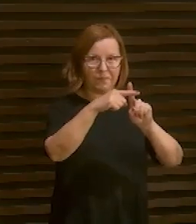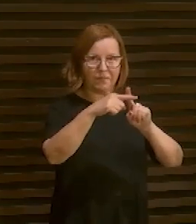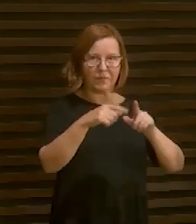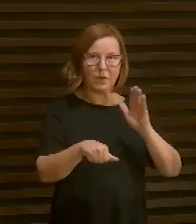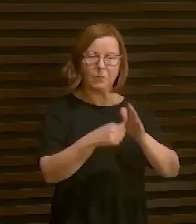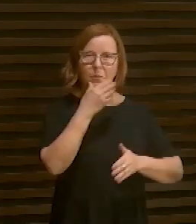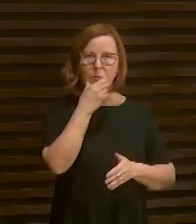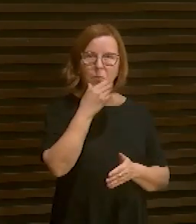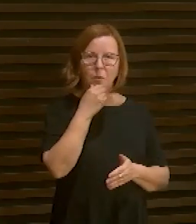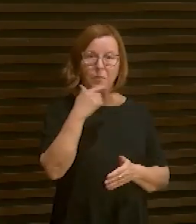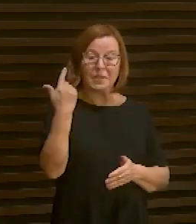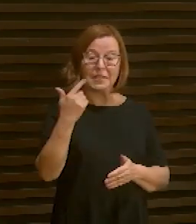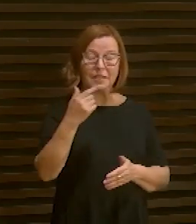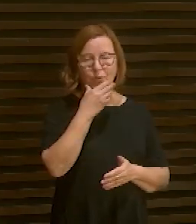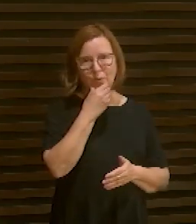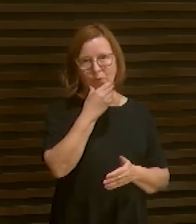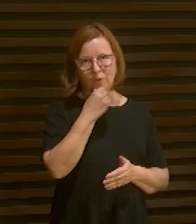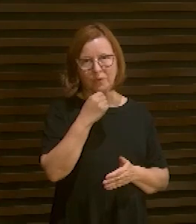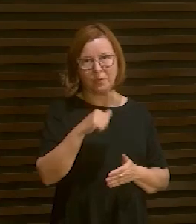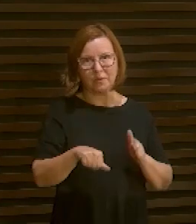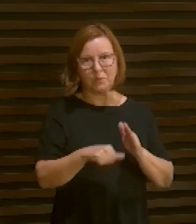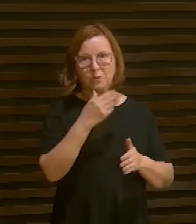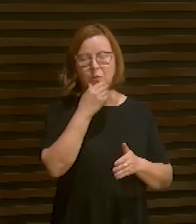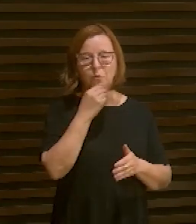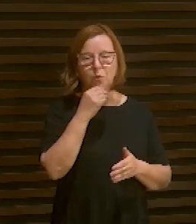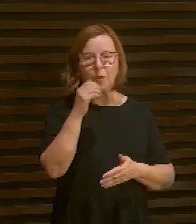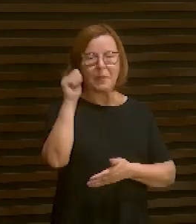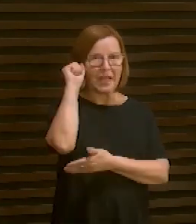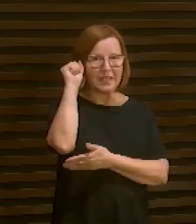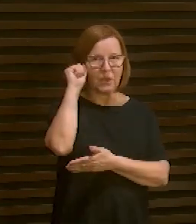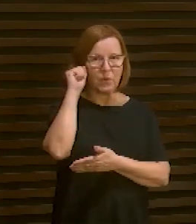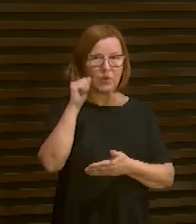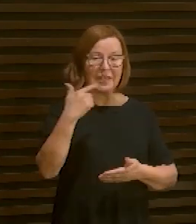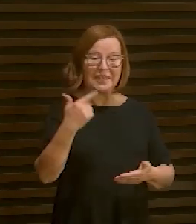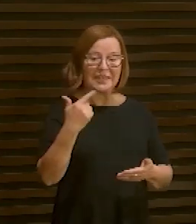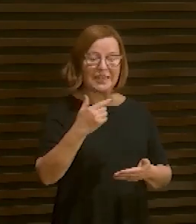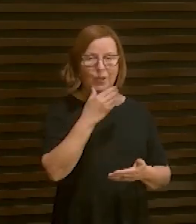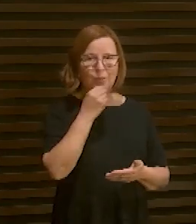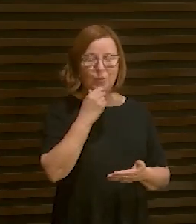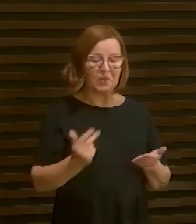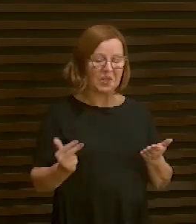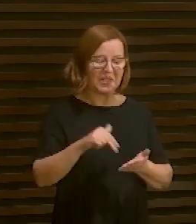Primeiro homem, segundo homem. Primeiro homem no jardim, segundo homem na ressurreição